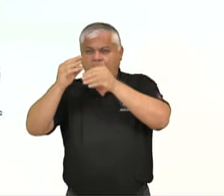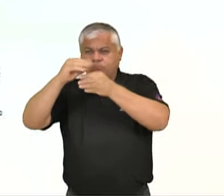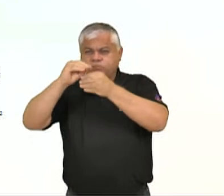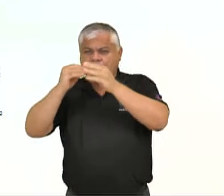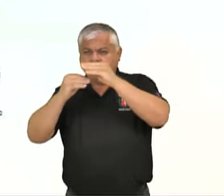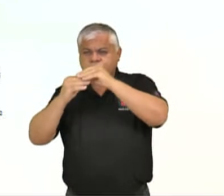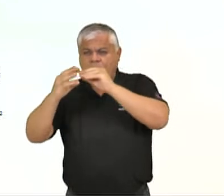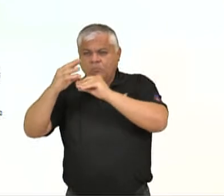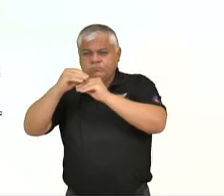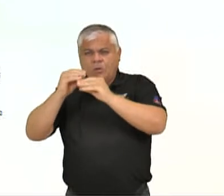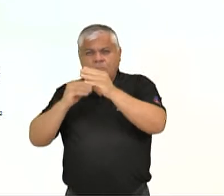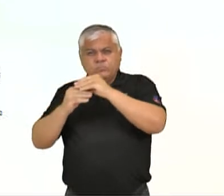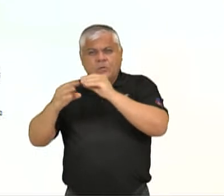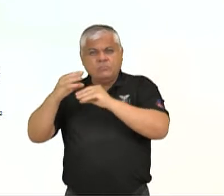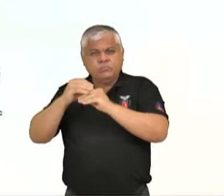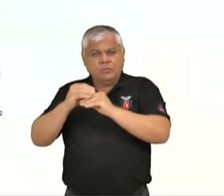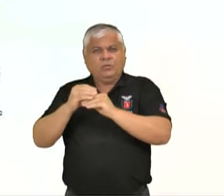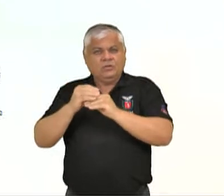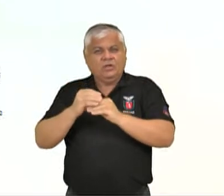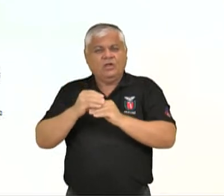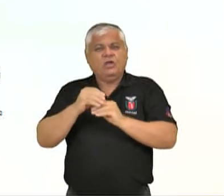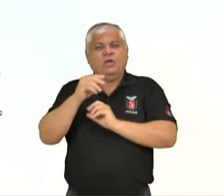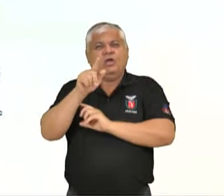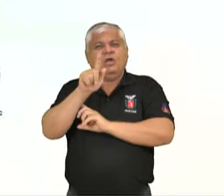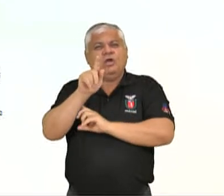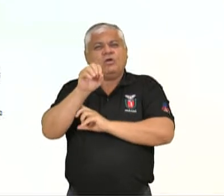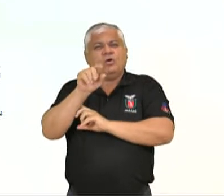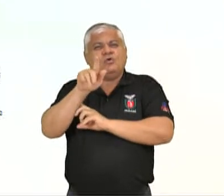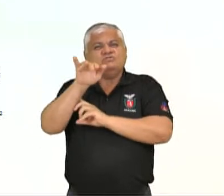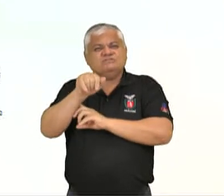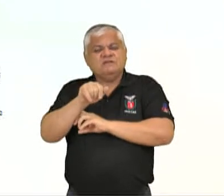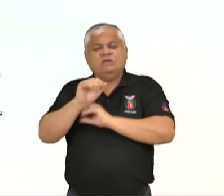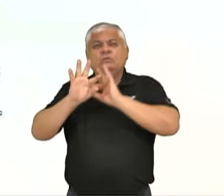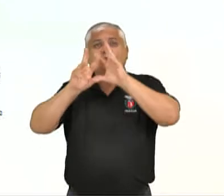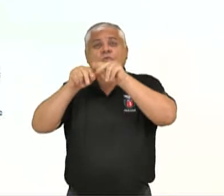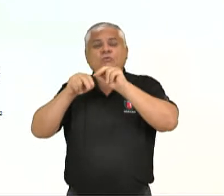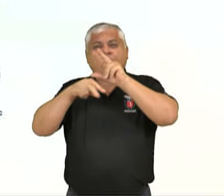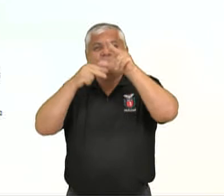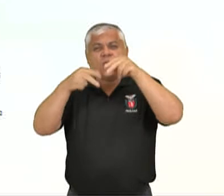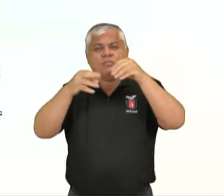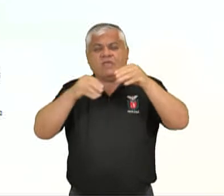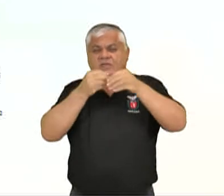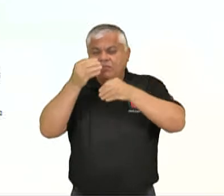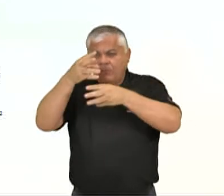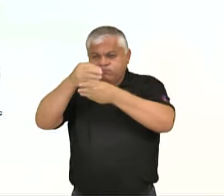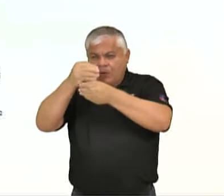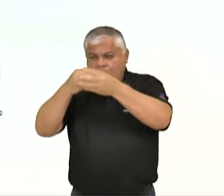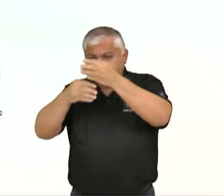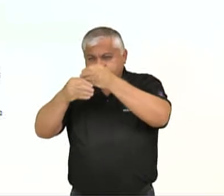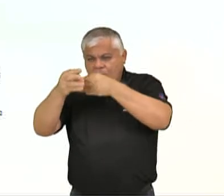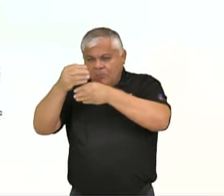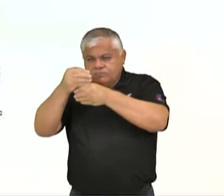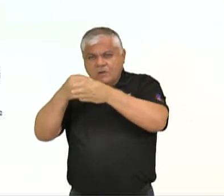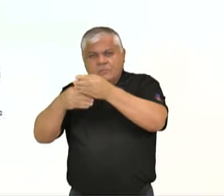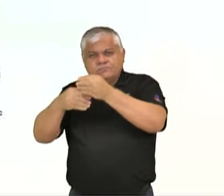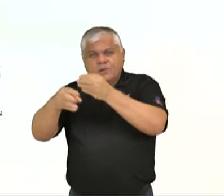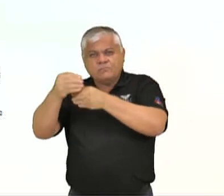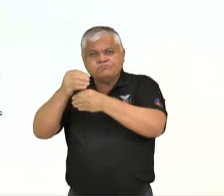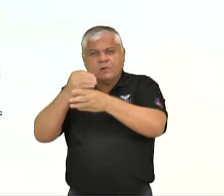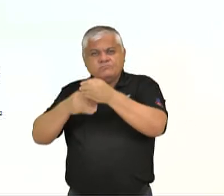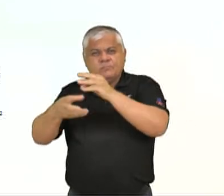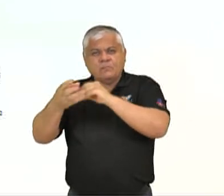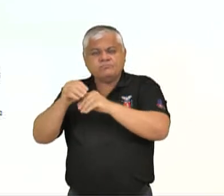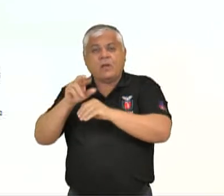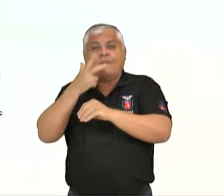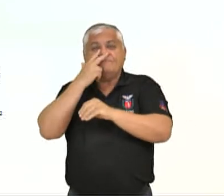membranosas que vai pegar todas as proteínas e lipídios que estão sendo produzidos pelos retículos e vai funcionar como um correio